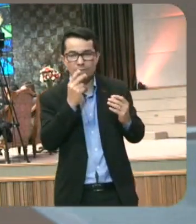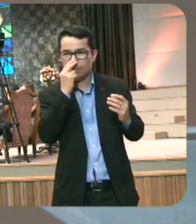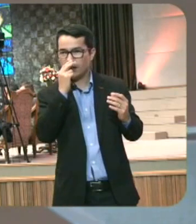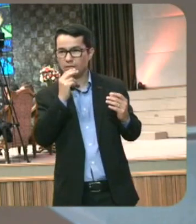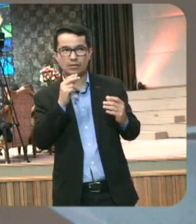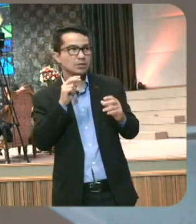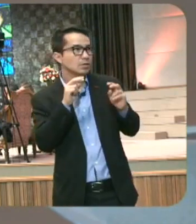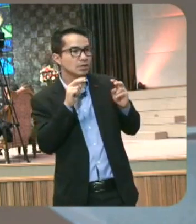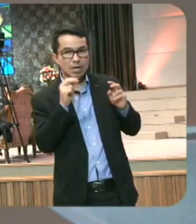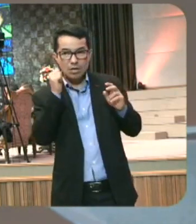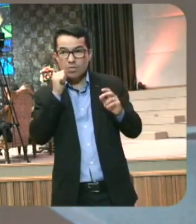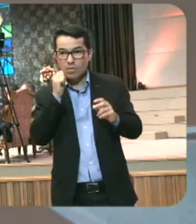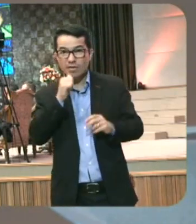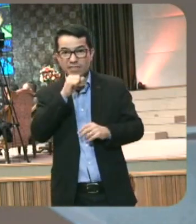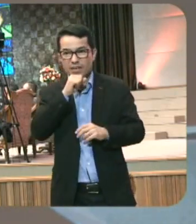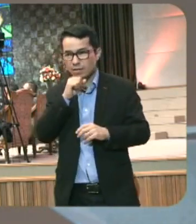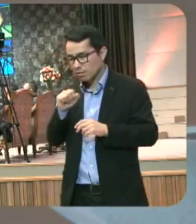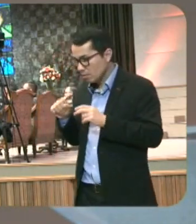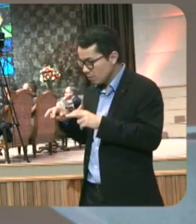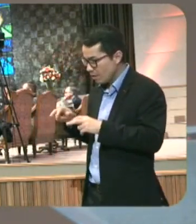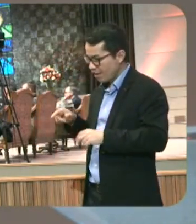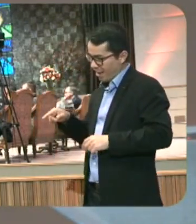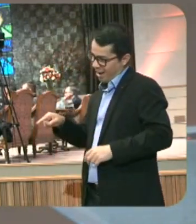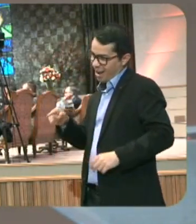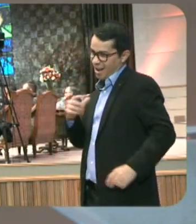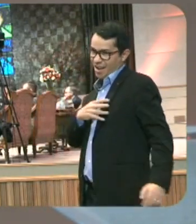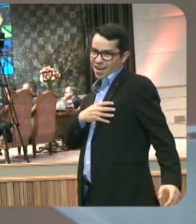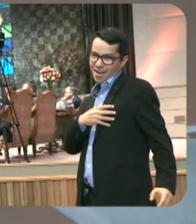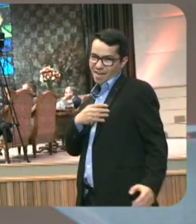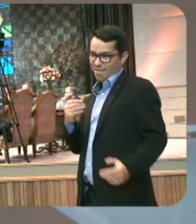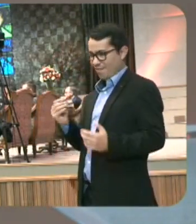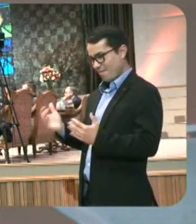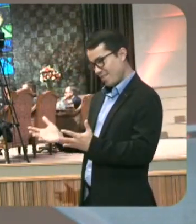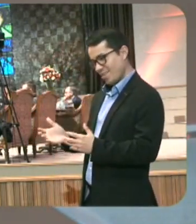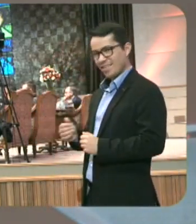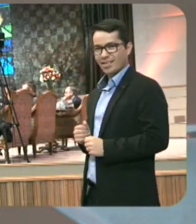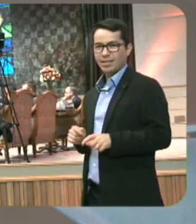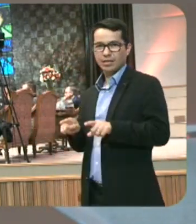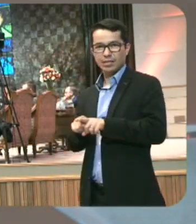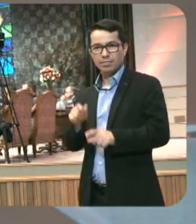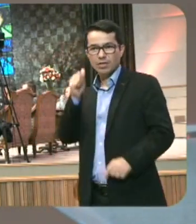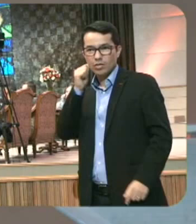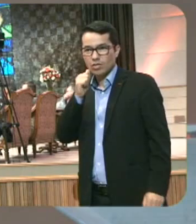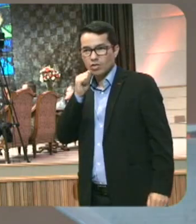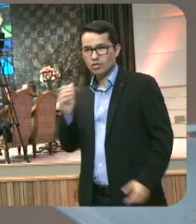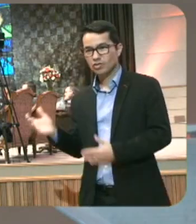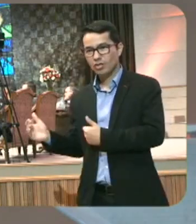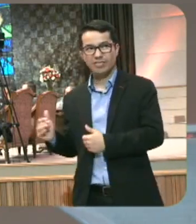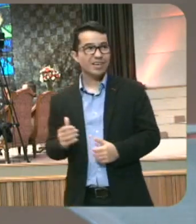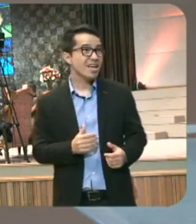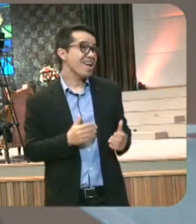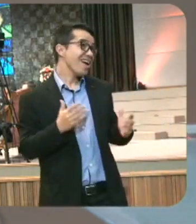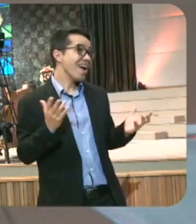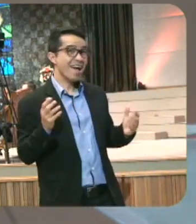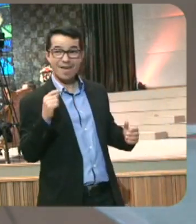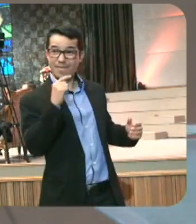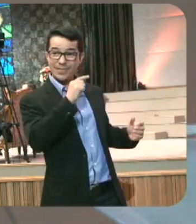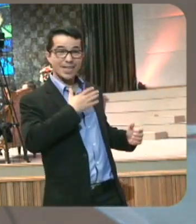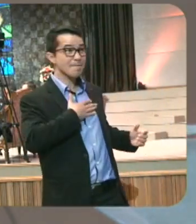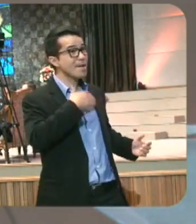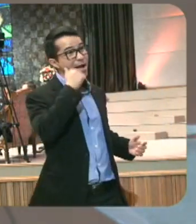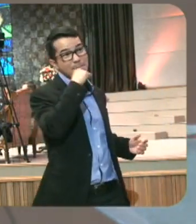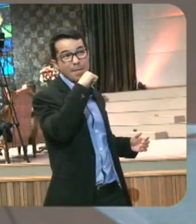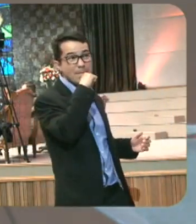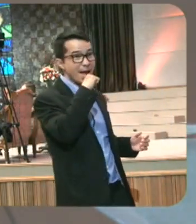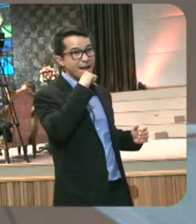afetivamente com aquela jovem, e começou a chamá-la de filha, e aquela jovem começou a chamá-la de mãe. E à medida em